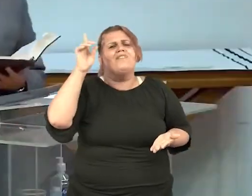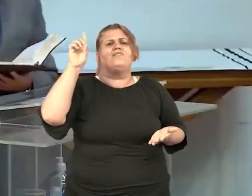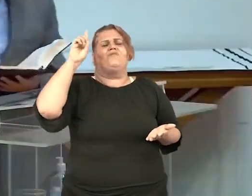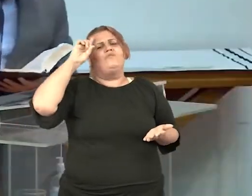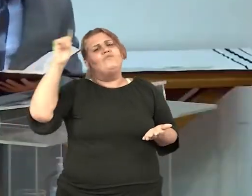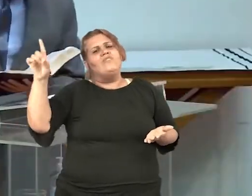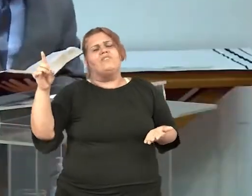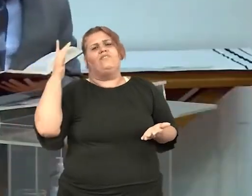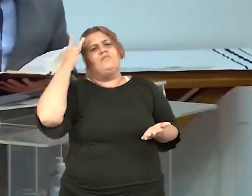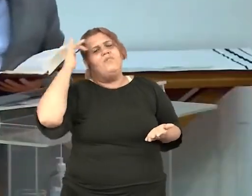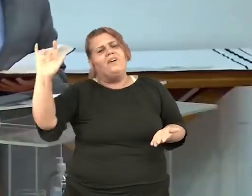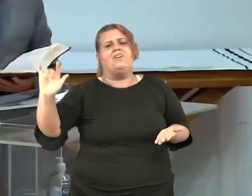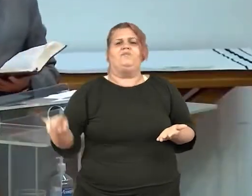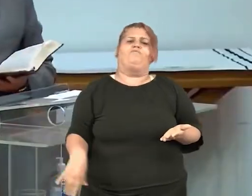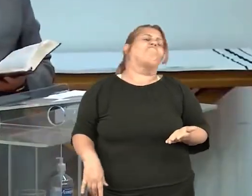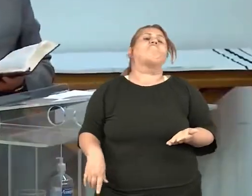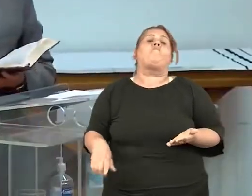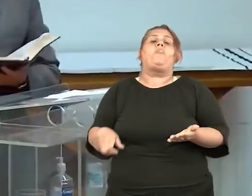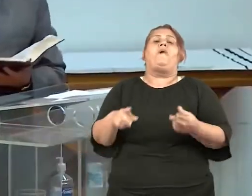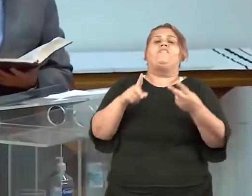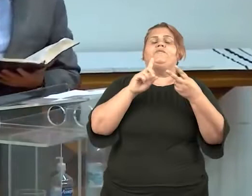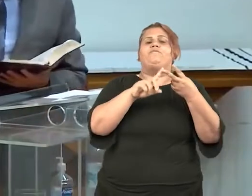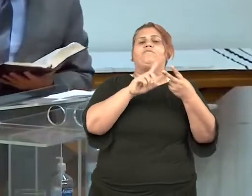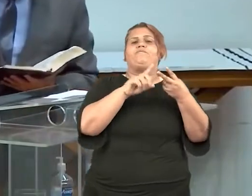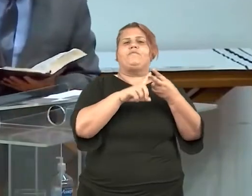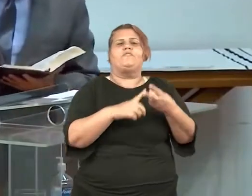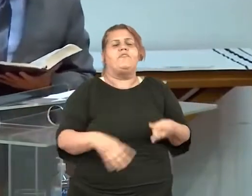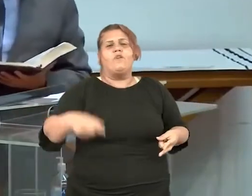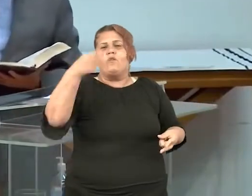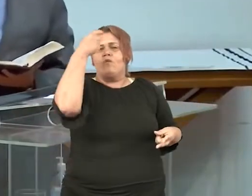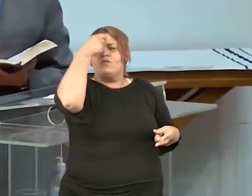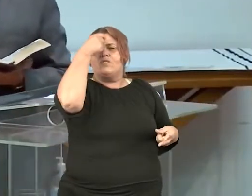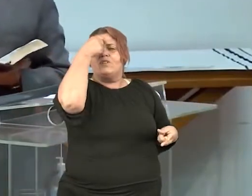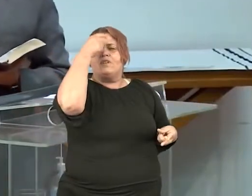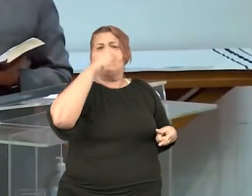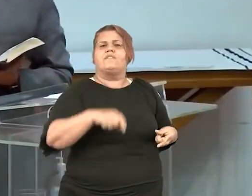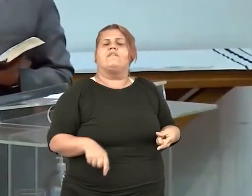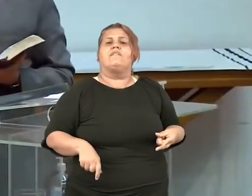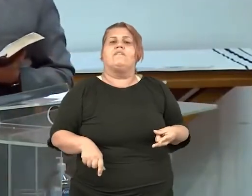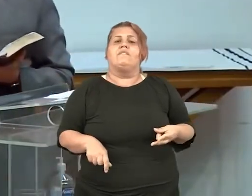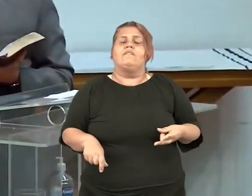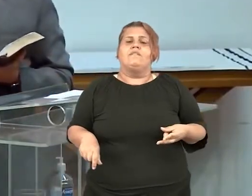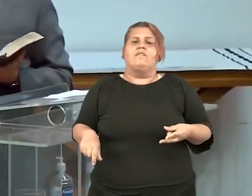Segundo lugar, ter consciência da nossa